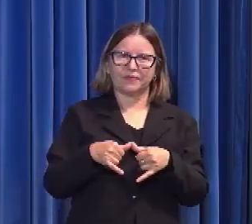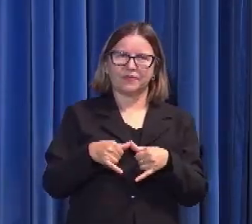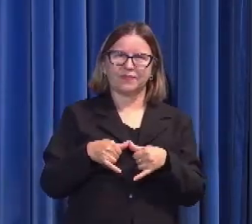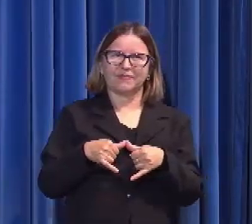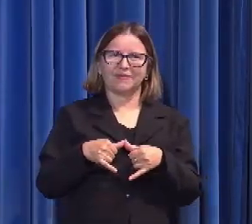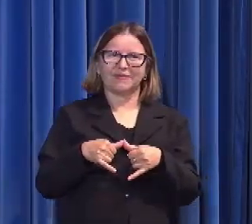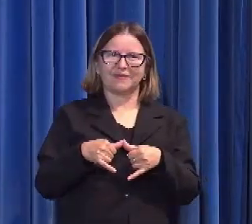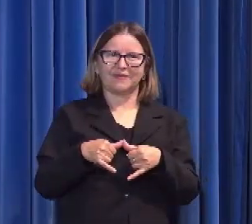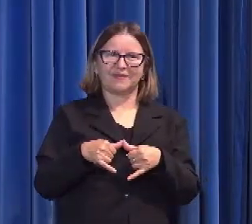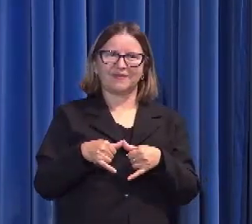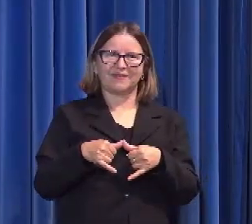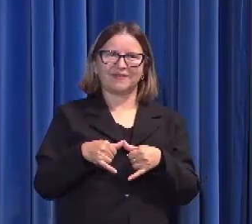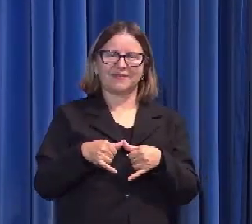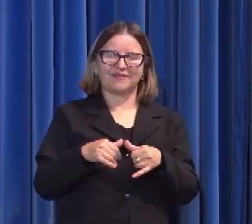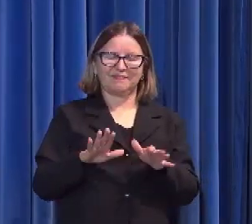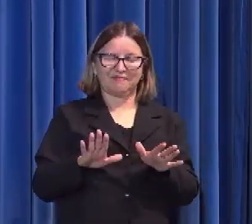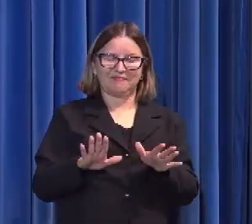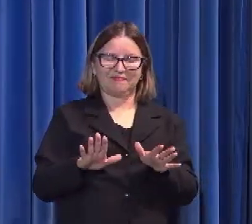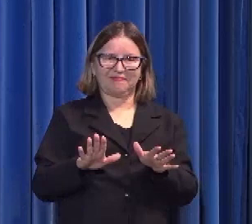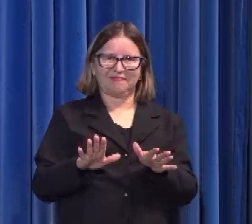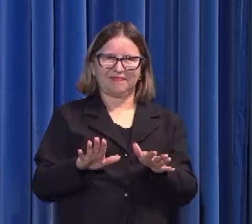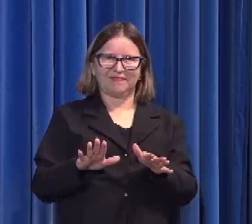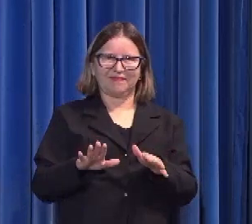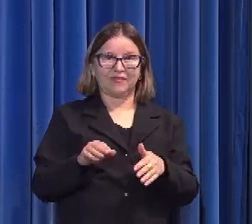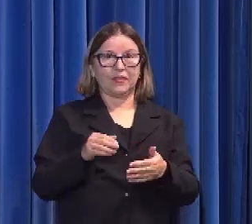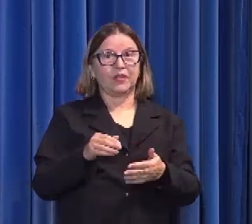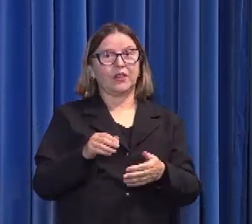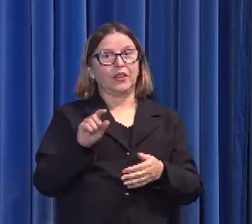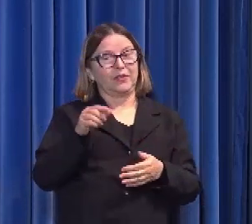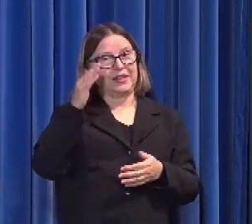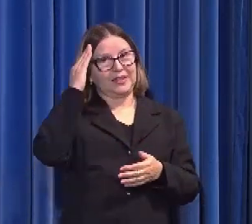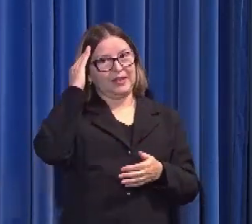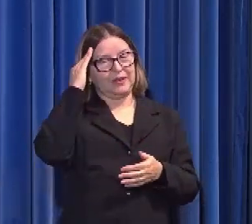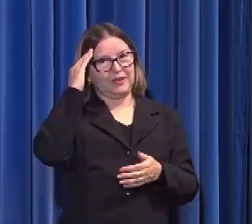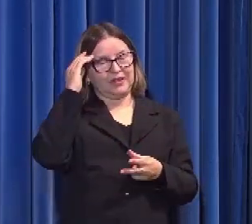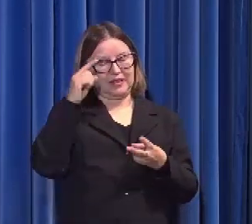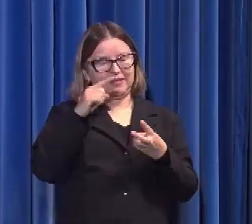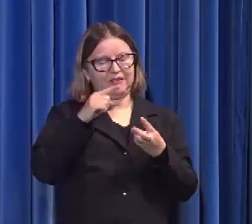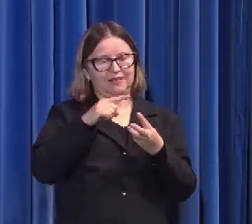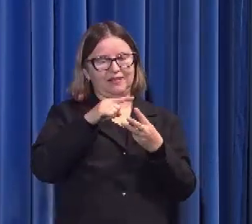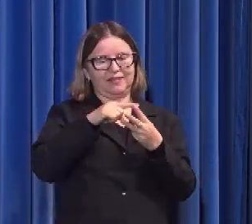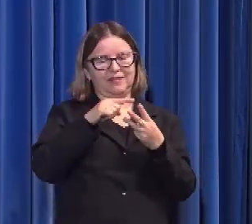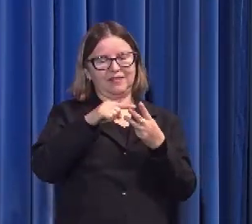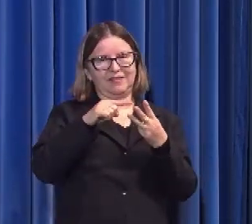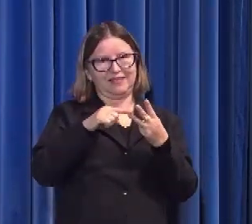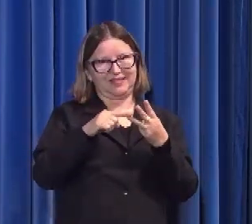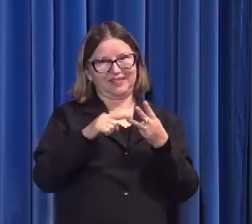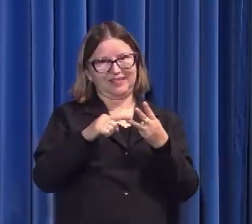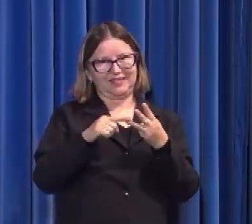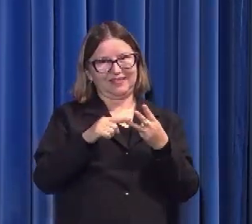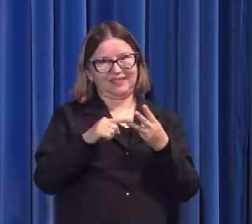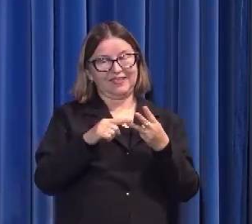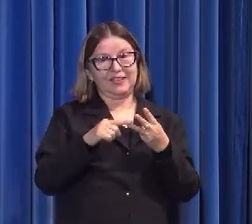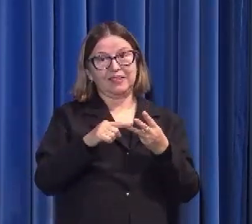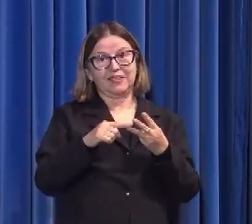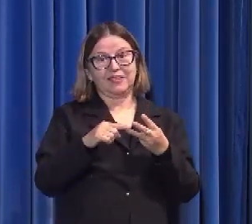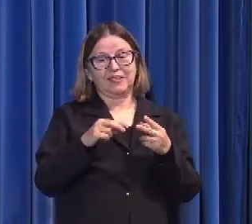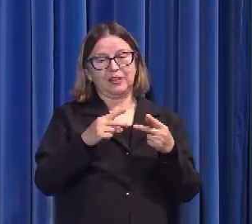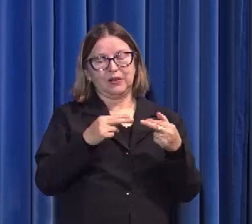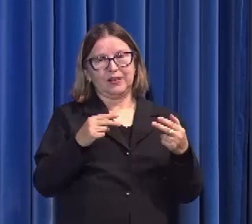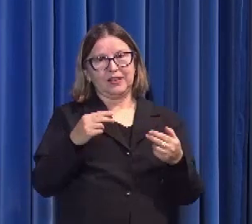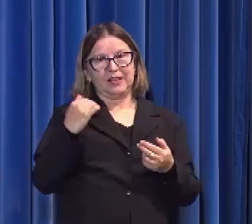e você sabe que tem três virtudes muito lindas na Bíblia